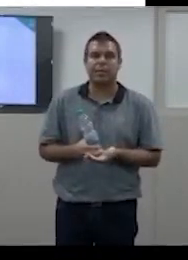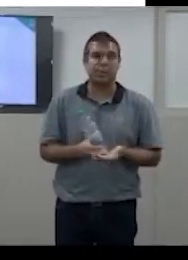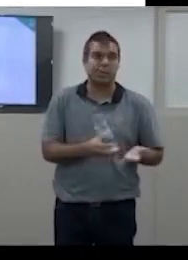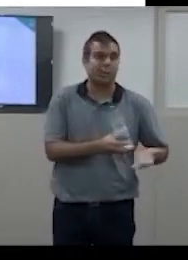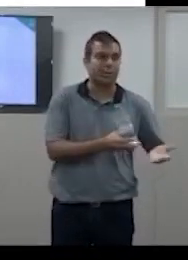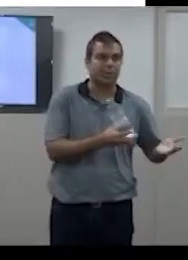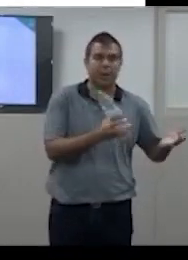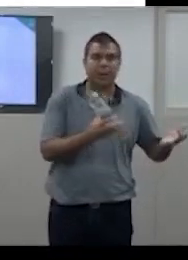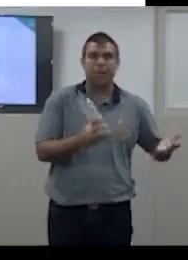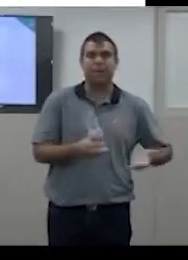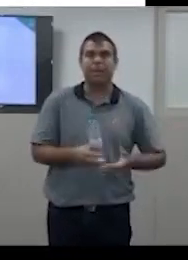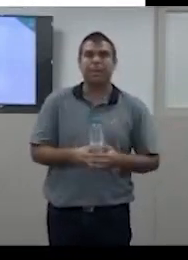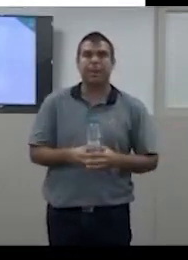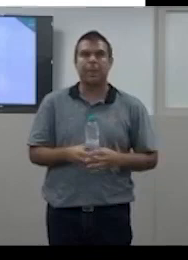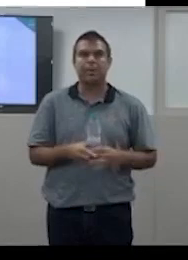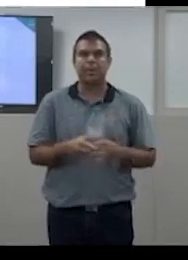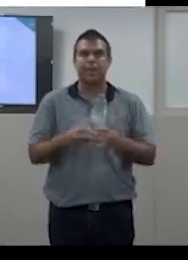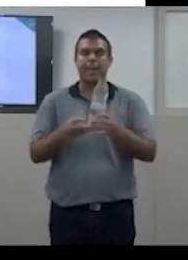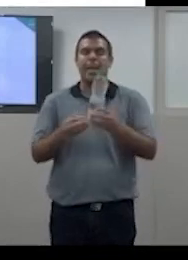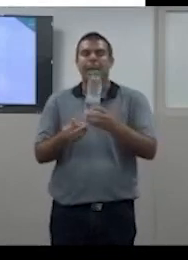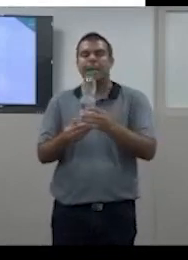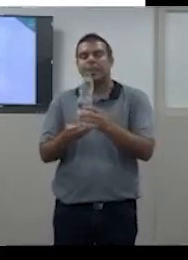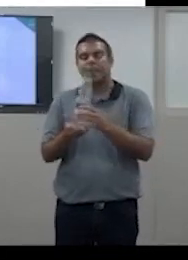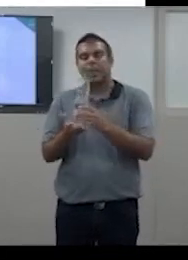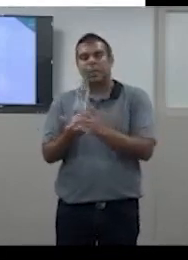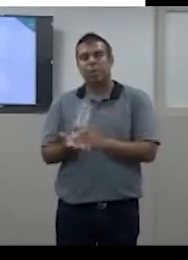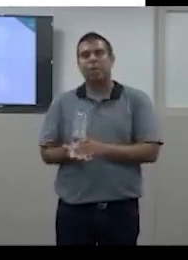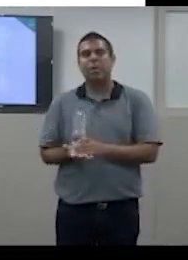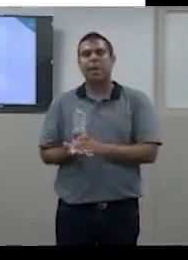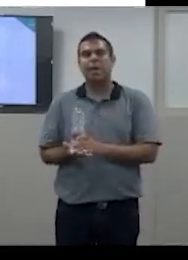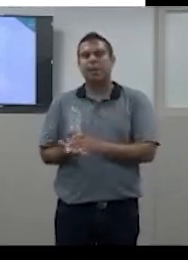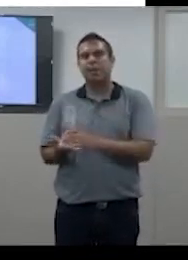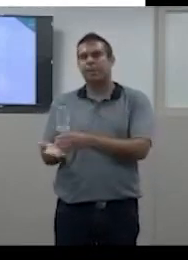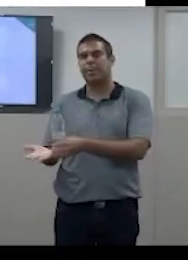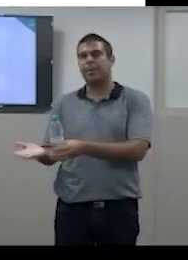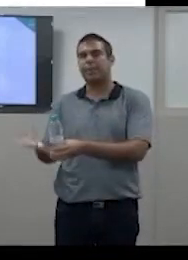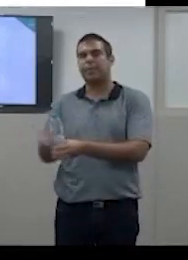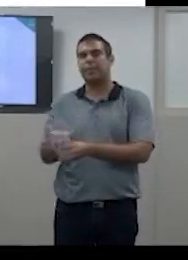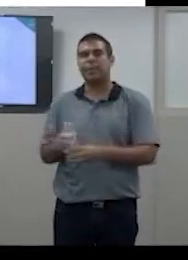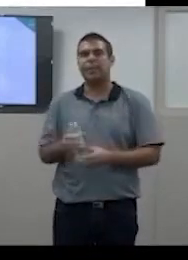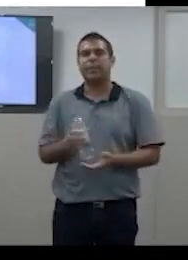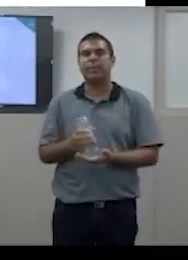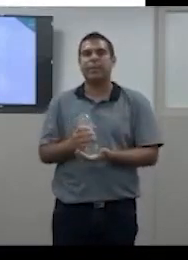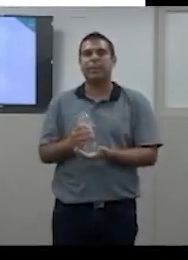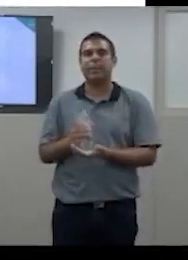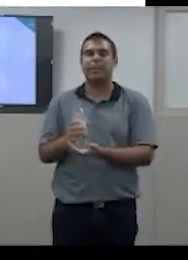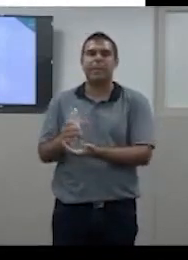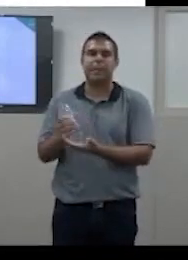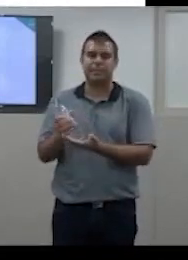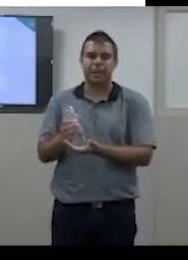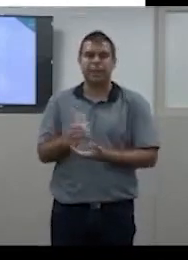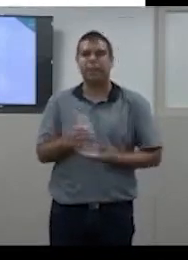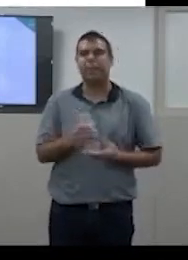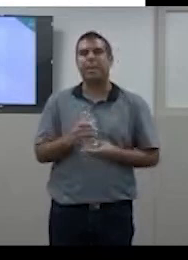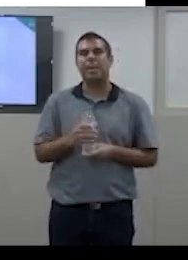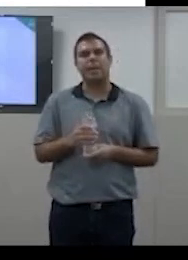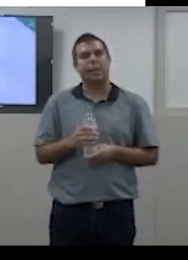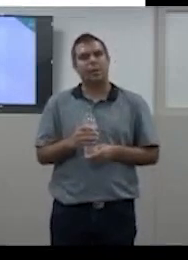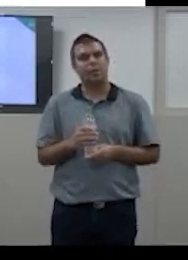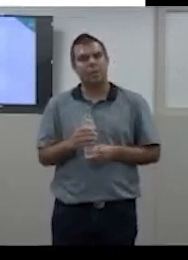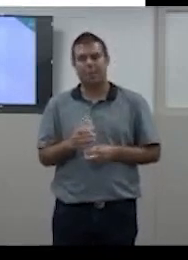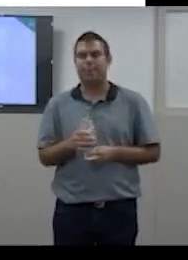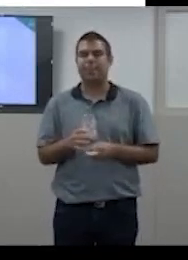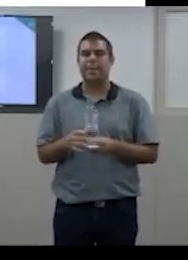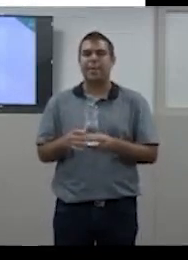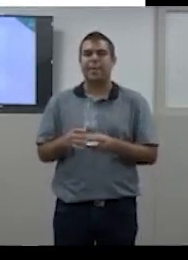água no estado sólido, não numa calota polar que tiver. Então assim, eu coloco ela ali, por exemplo, assim, em cima da pia, da cozinha,